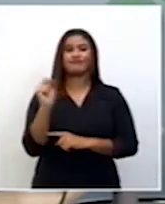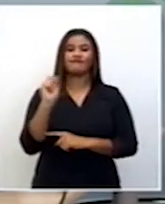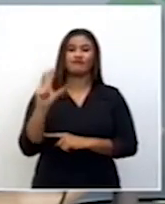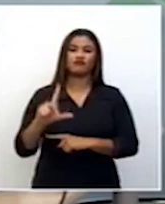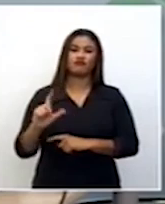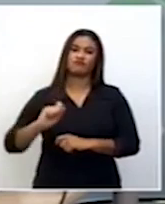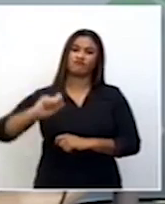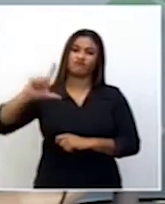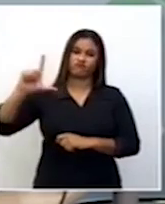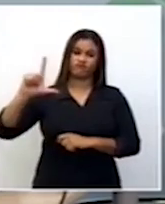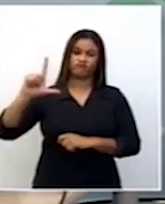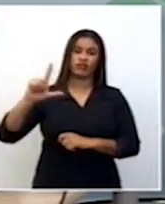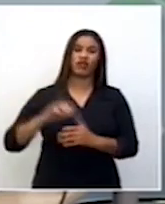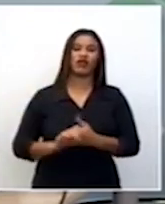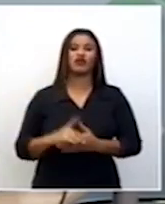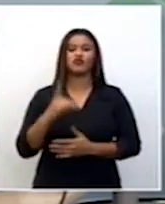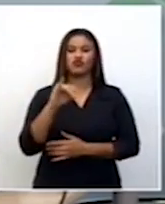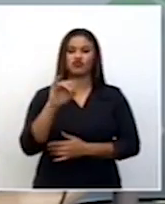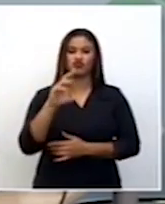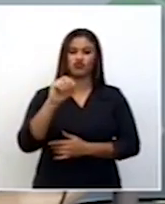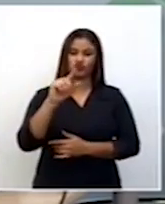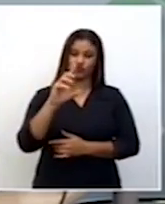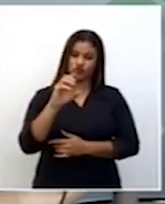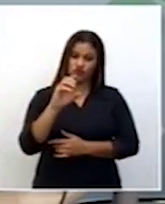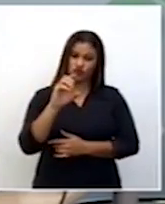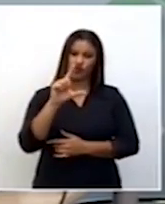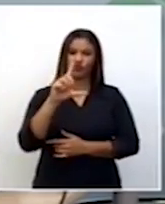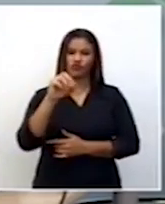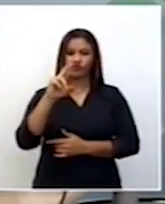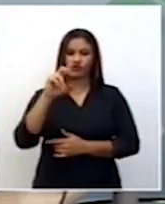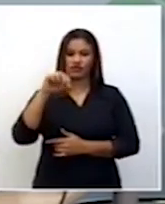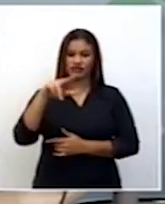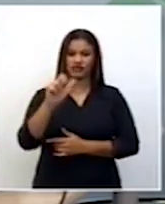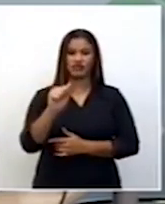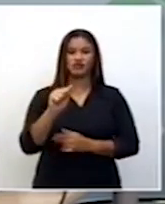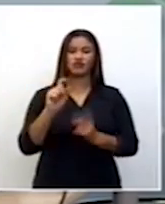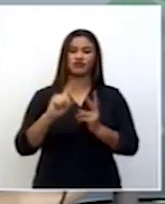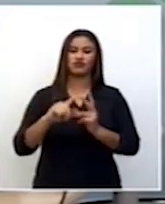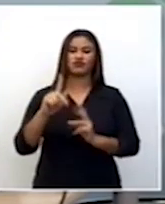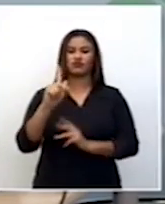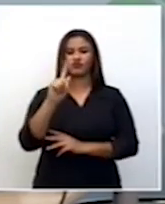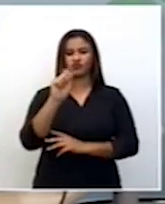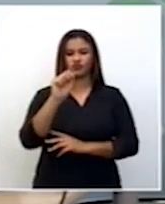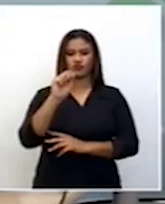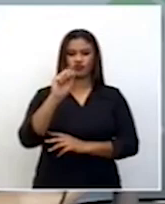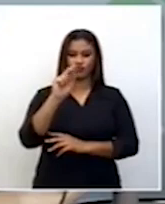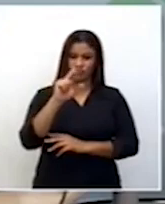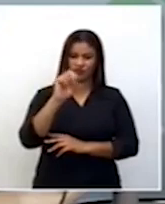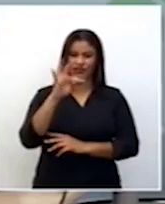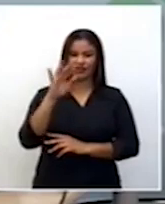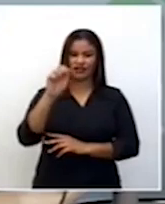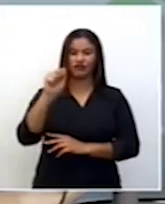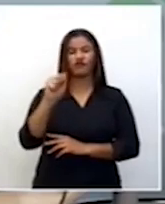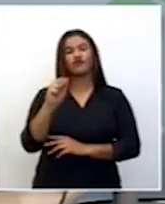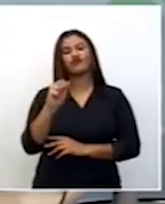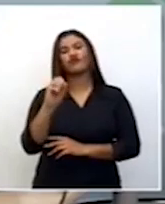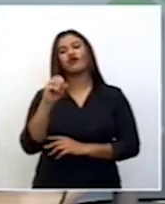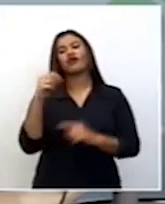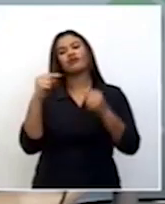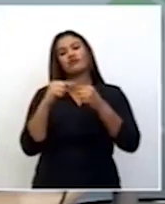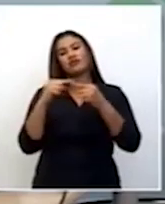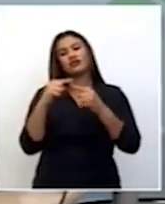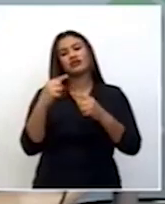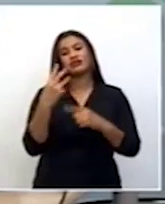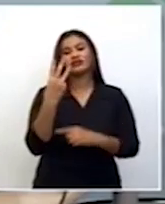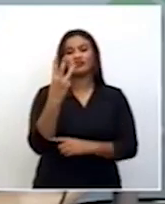A galera participou, o Diogo, Lorena, o Gustavo, disseram que ia dar 30 raiz de 2. Mas eu quero dar